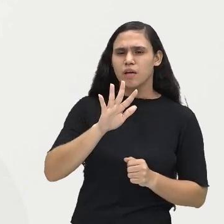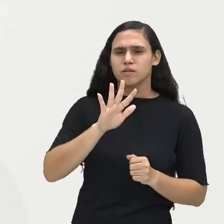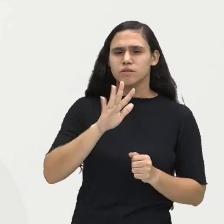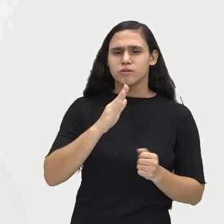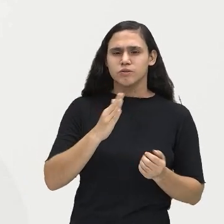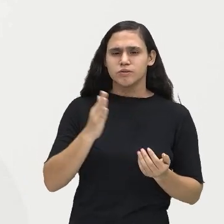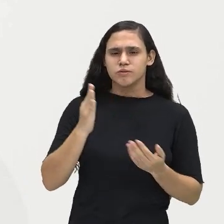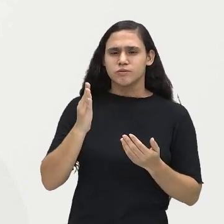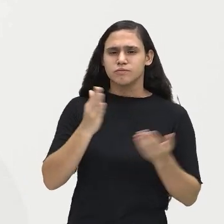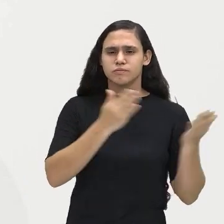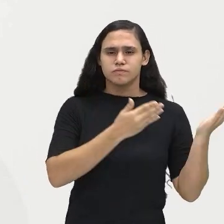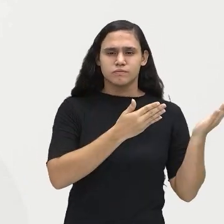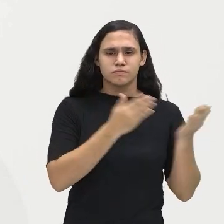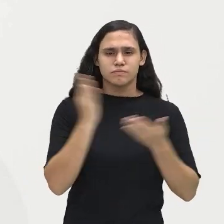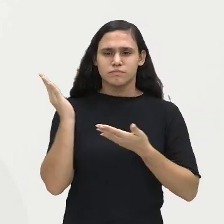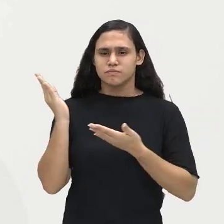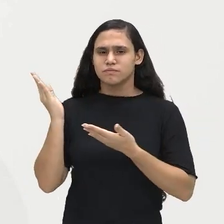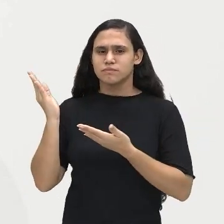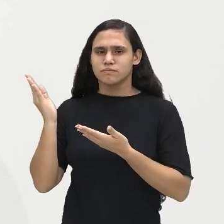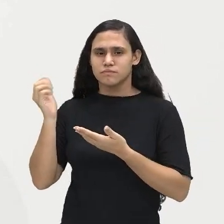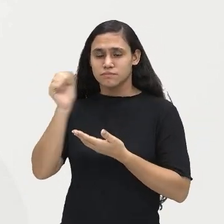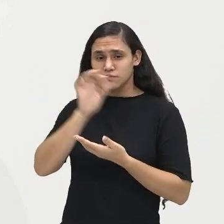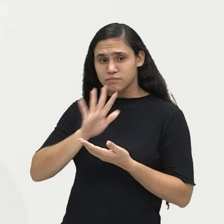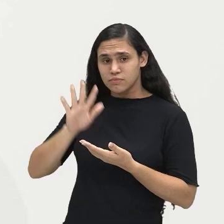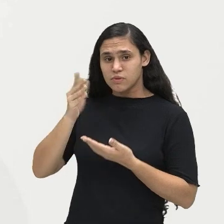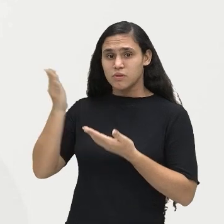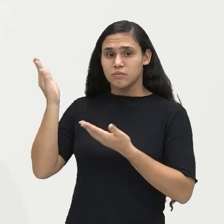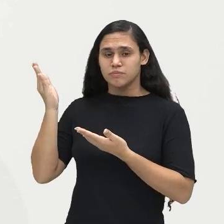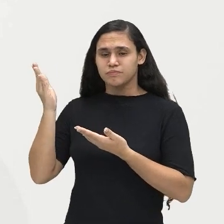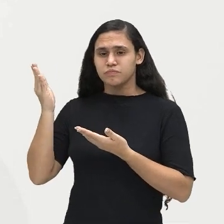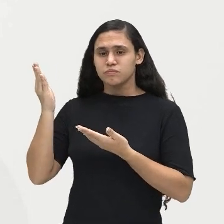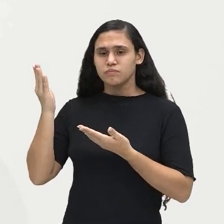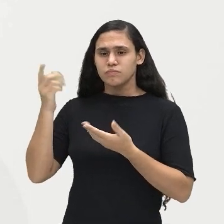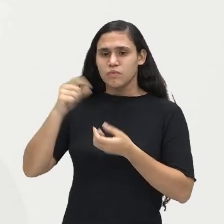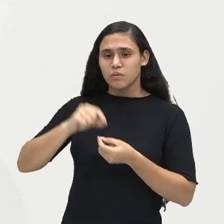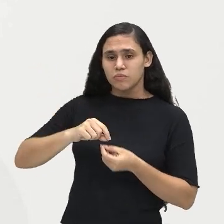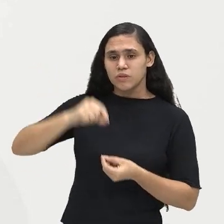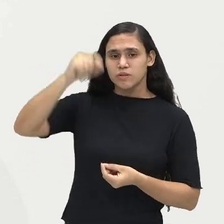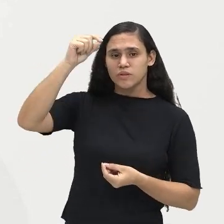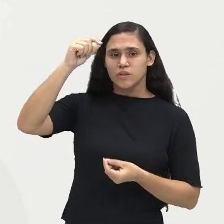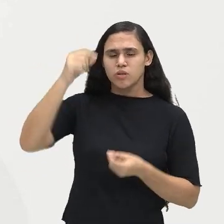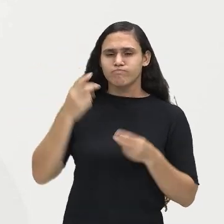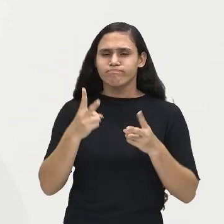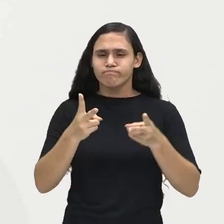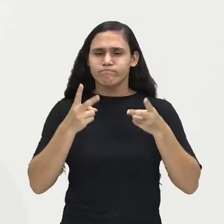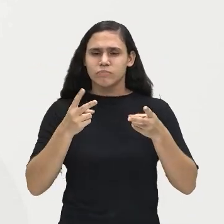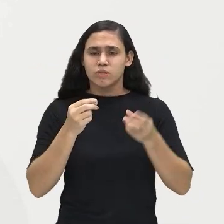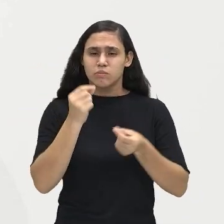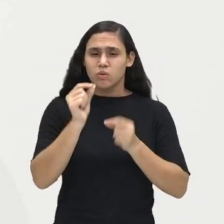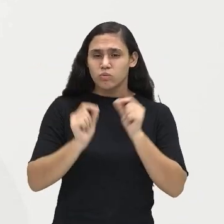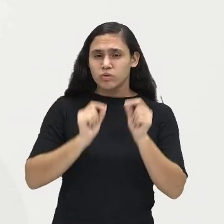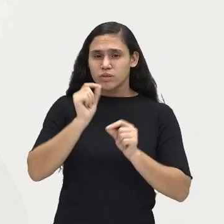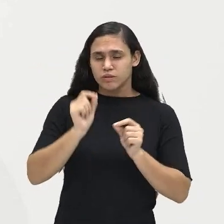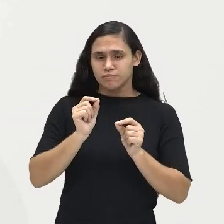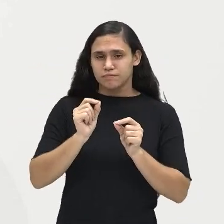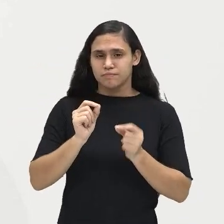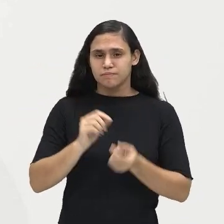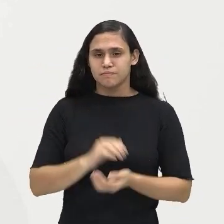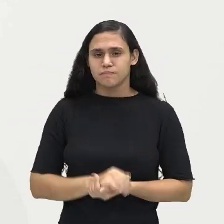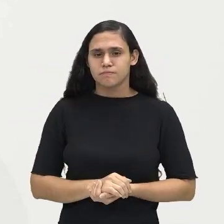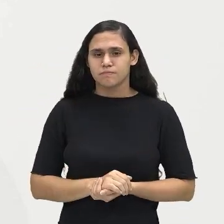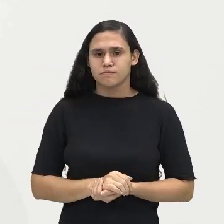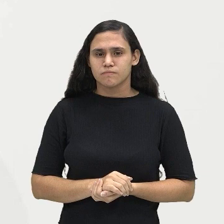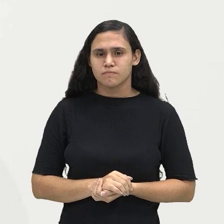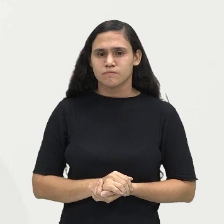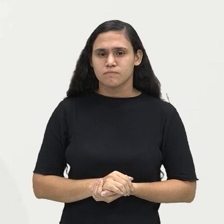Mas quando a gente fala de medida de altitude, pessoal, a primeira percepção que a gente tem que ter é que, imagina se